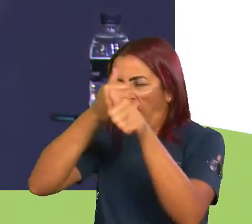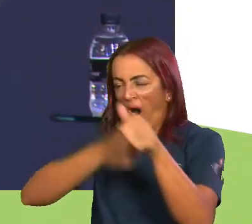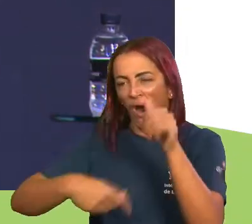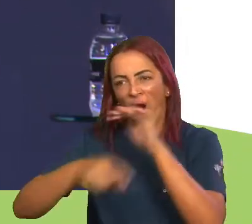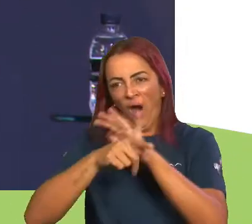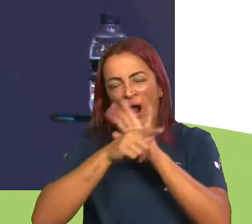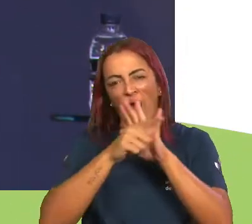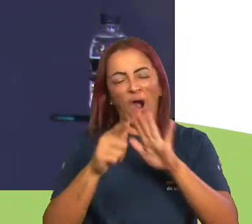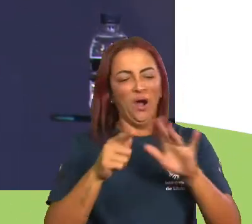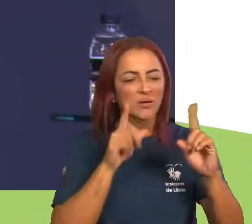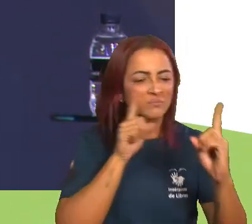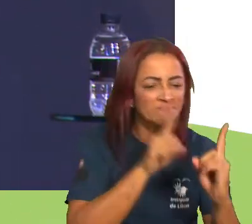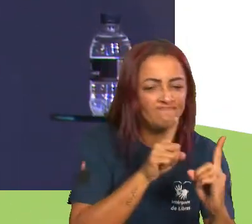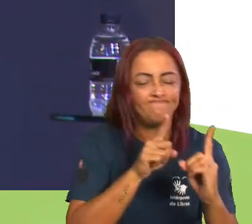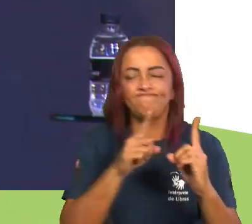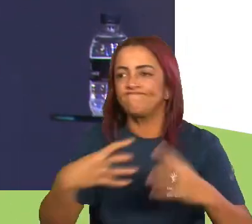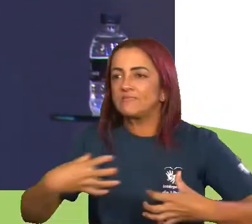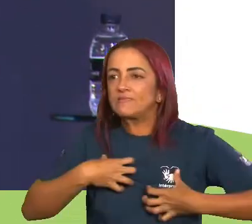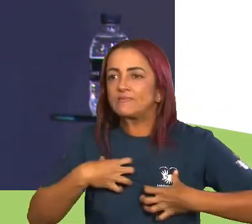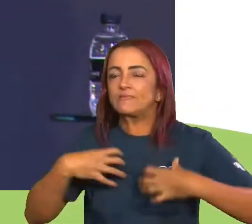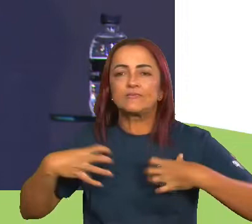outro